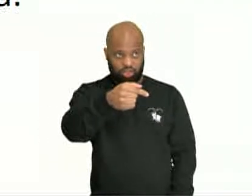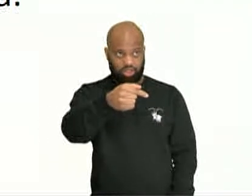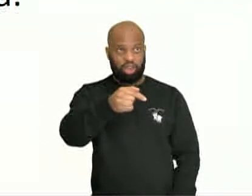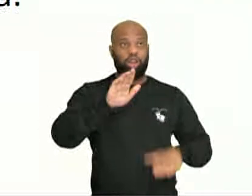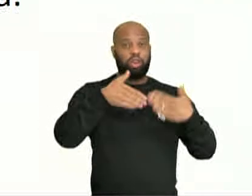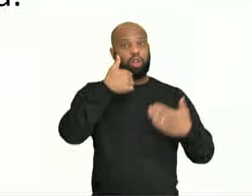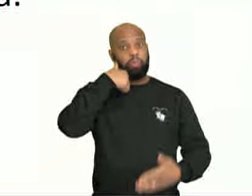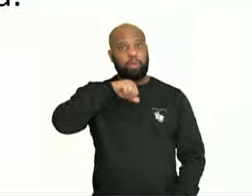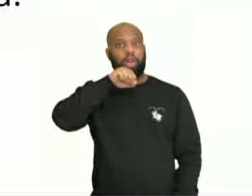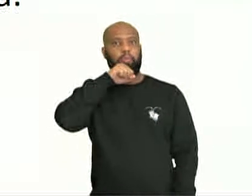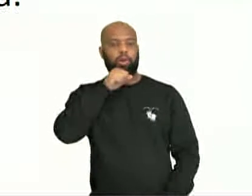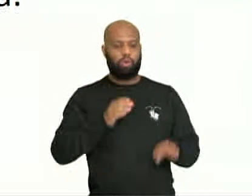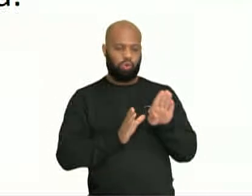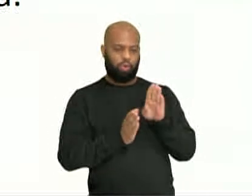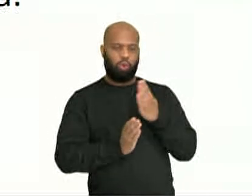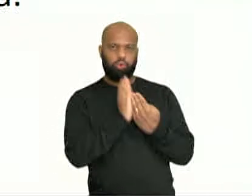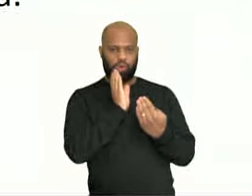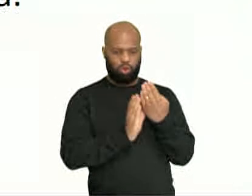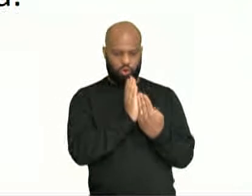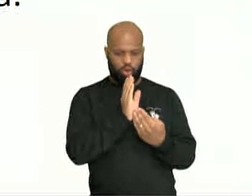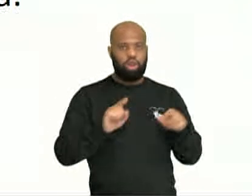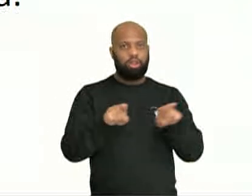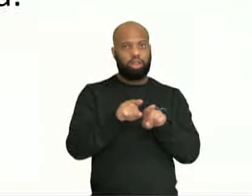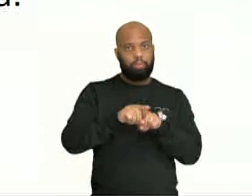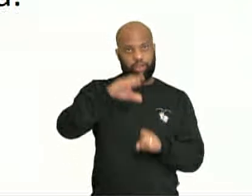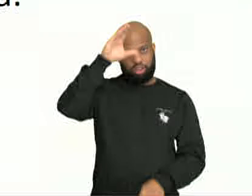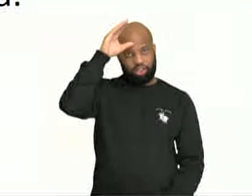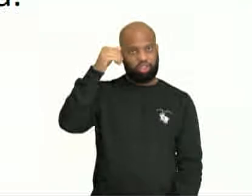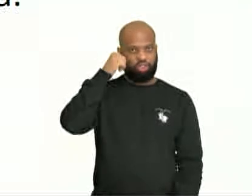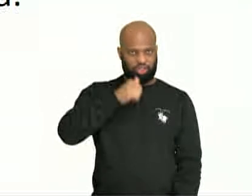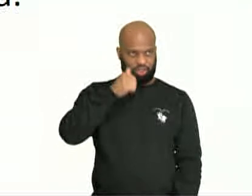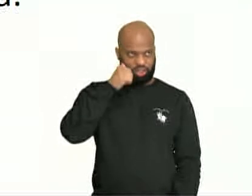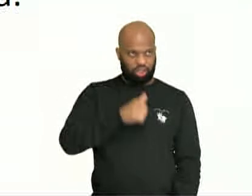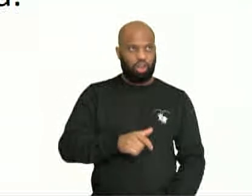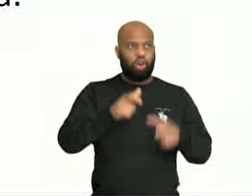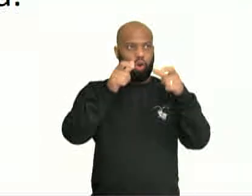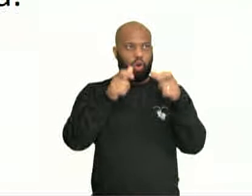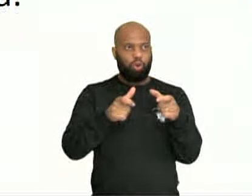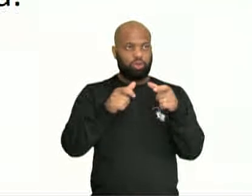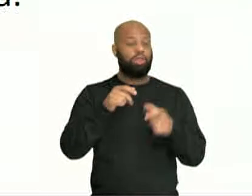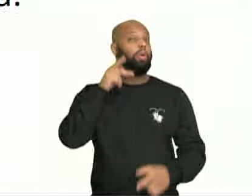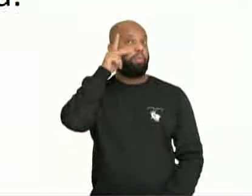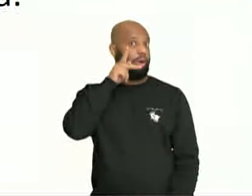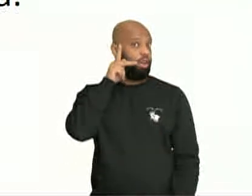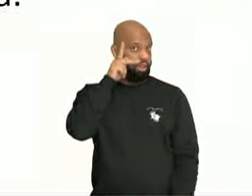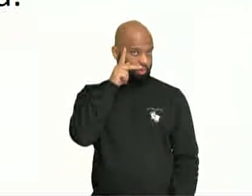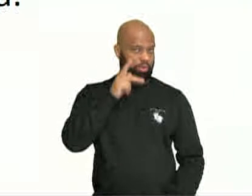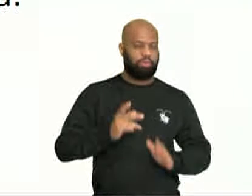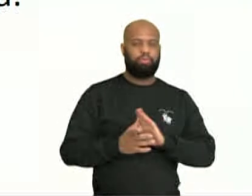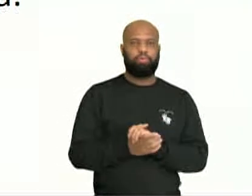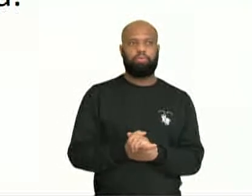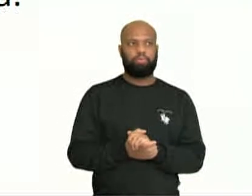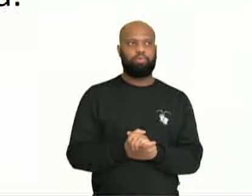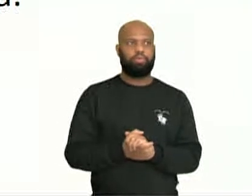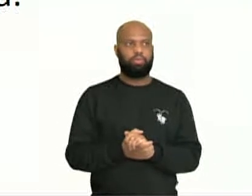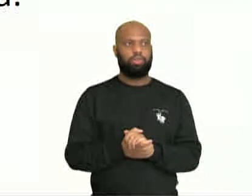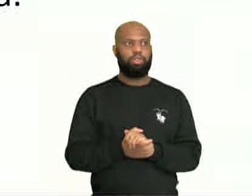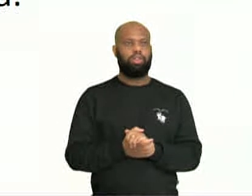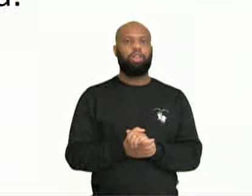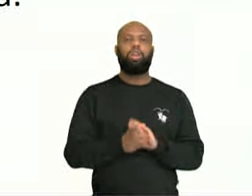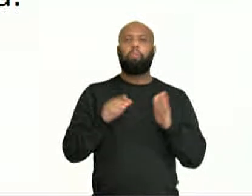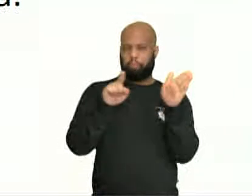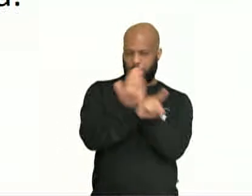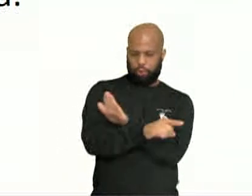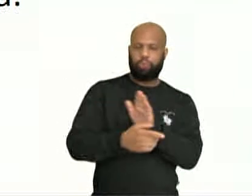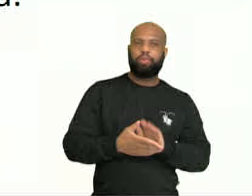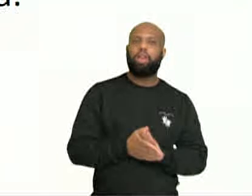pela minha mãe e por uma tia, lá no sertão de Taperoá, na Paraíba. O hábito da leitura